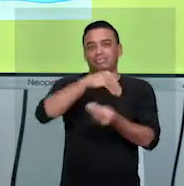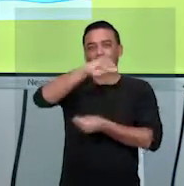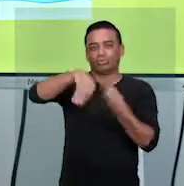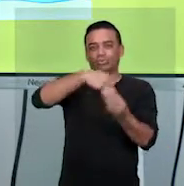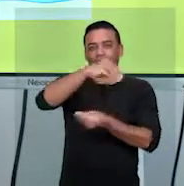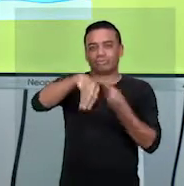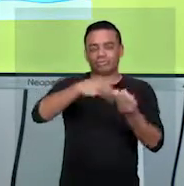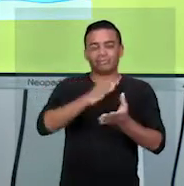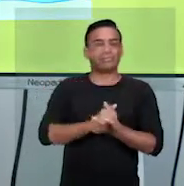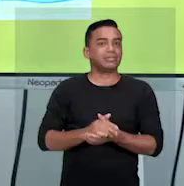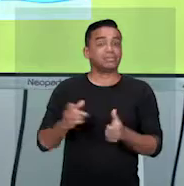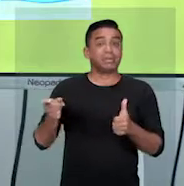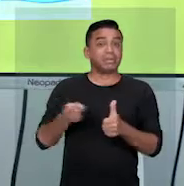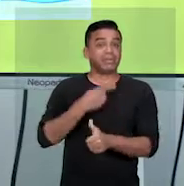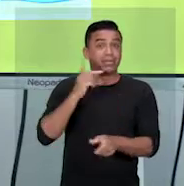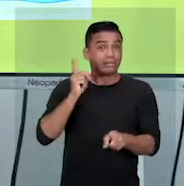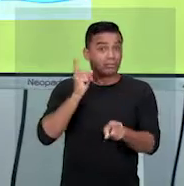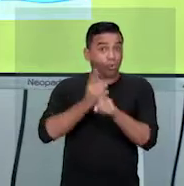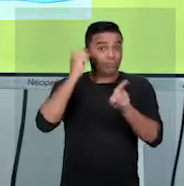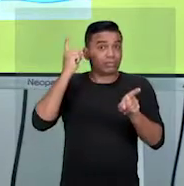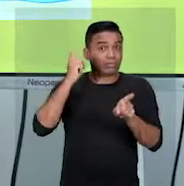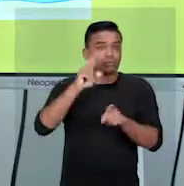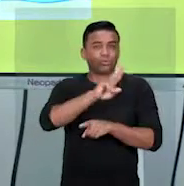as primeiras vezes que ele foi encontrado